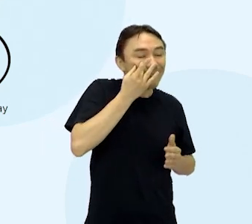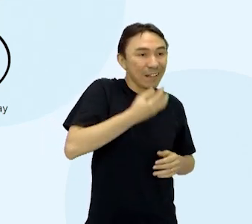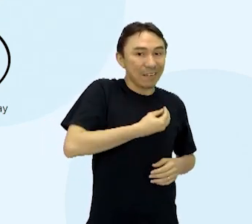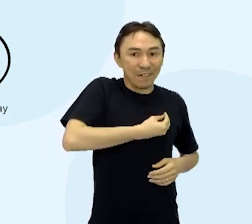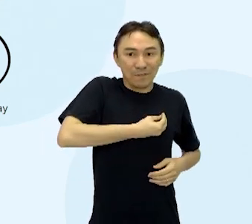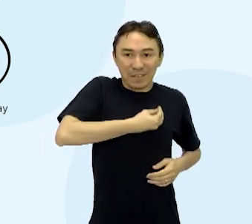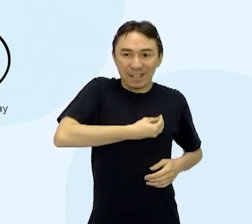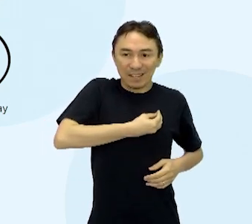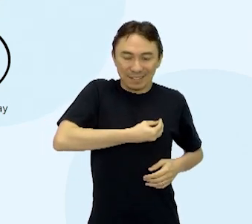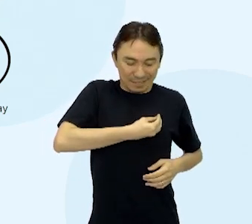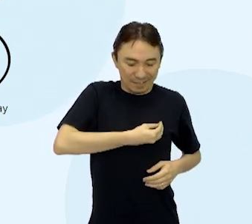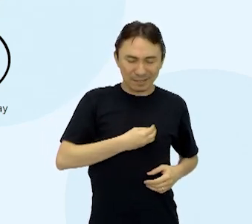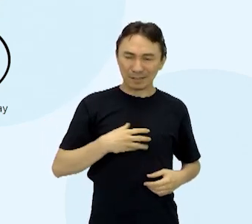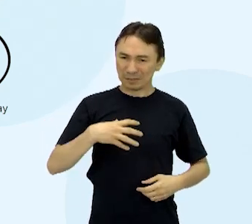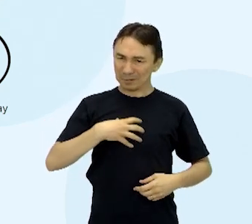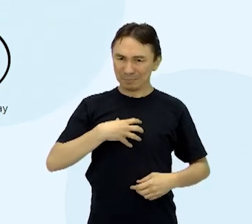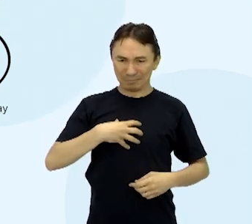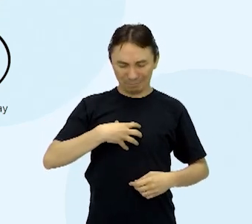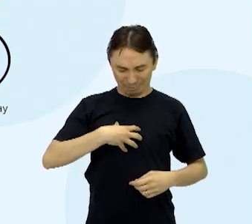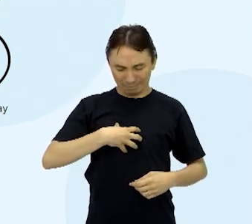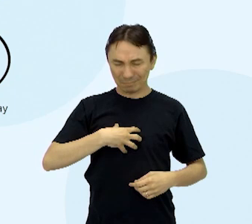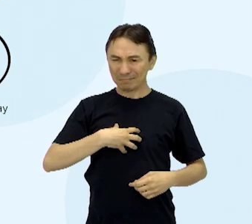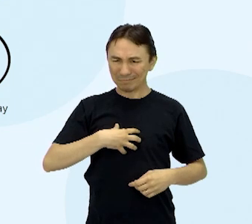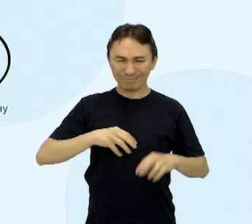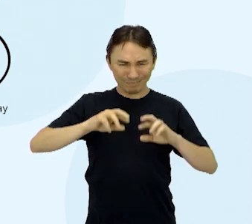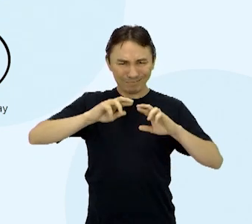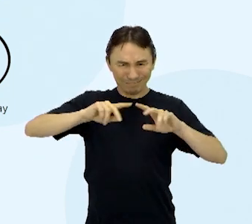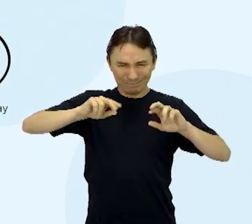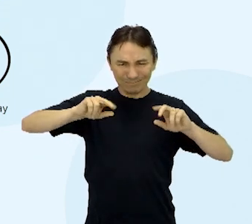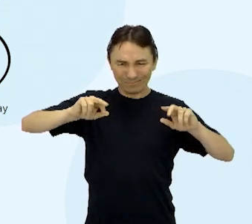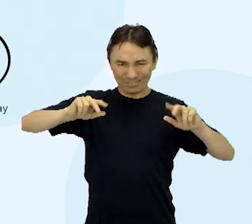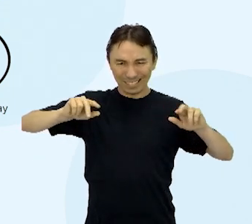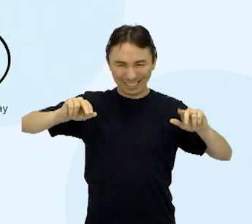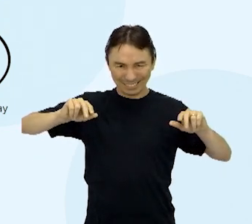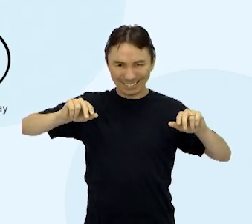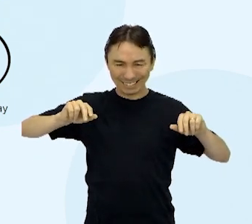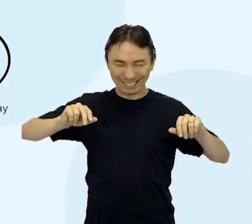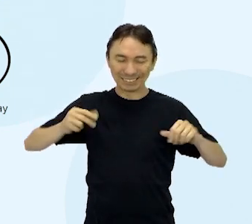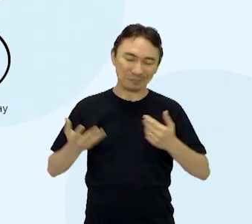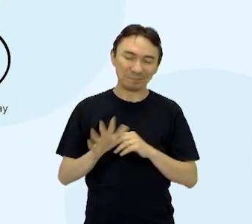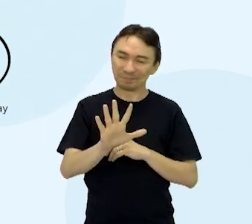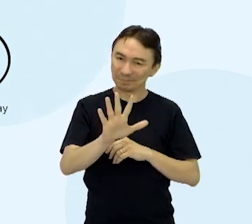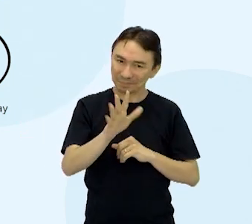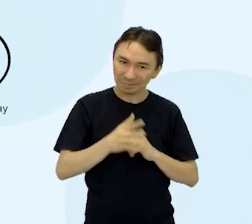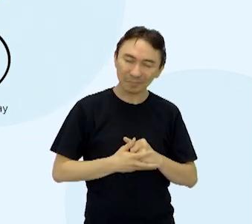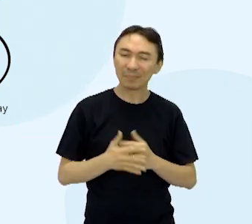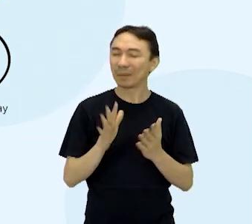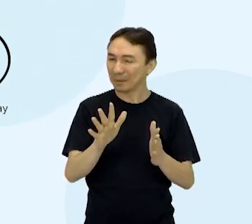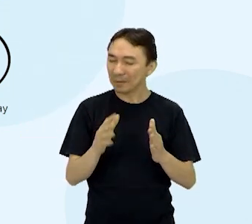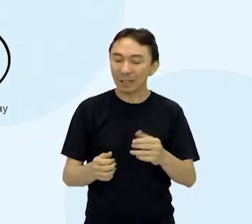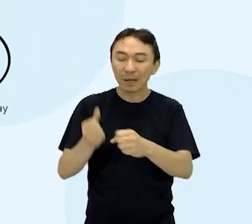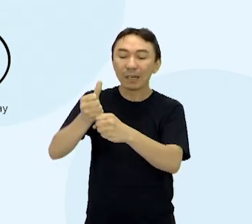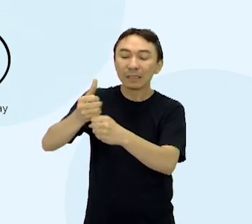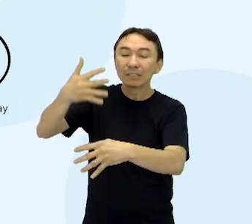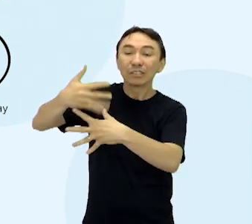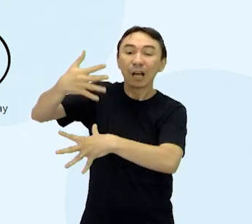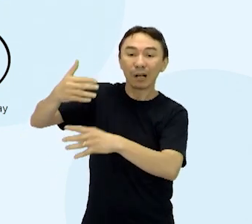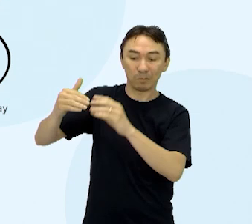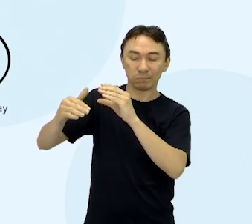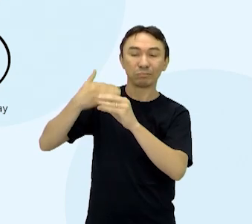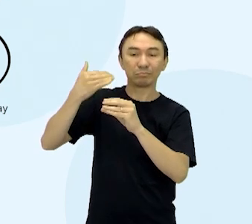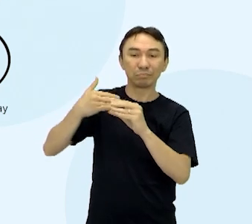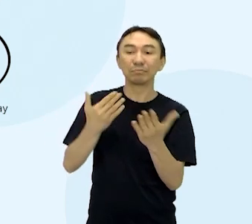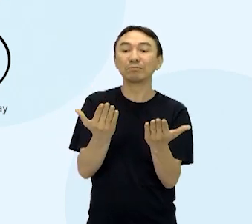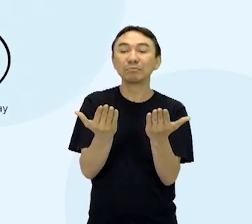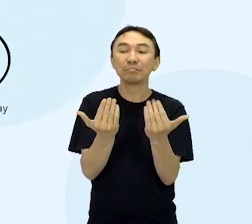várias emoções, não é? Então, vamos conversar sobre isso? Conta aí pra gente no chat. Quais